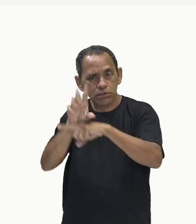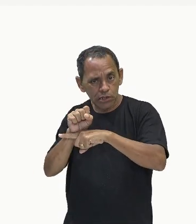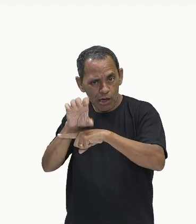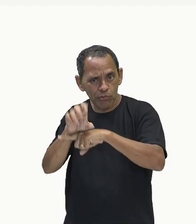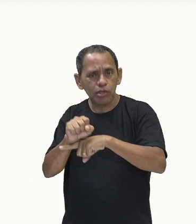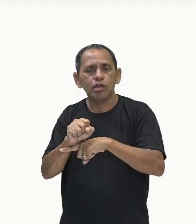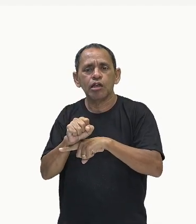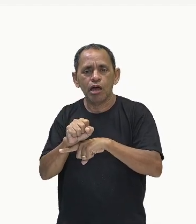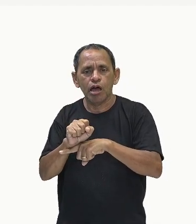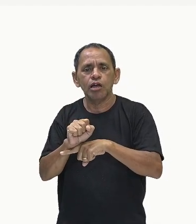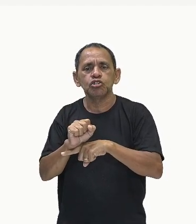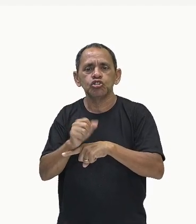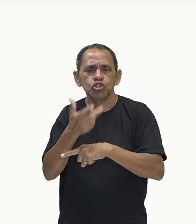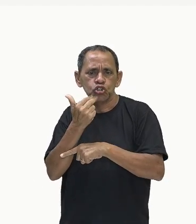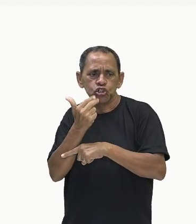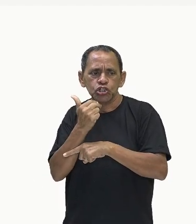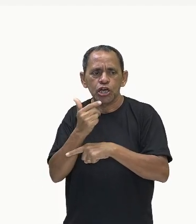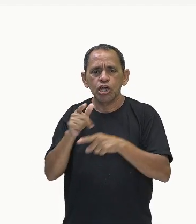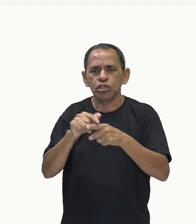esse conjunto ali